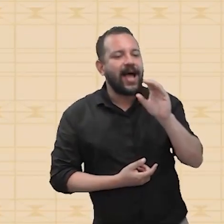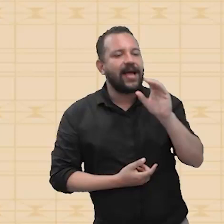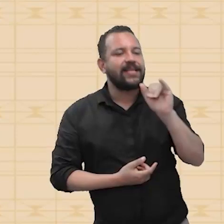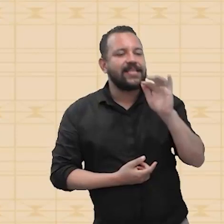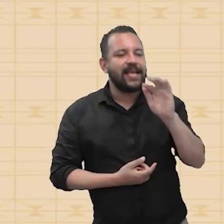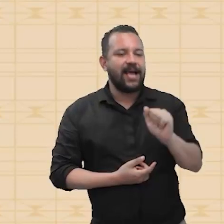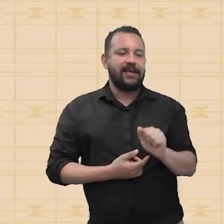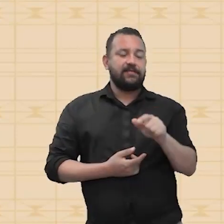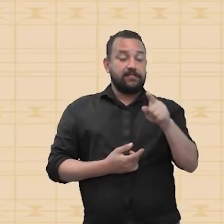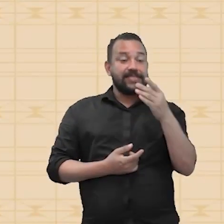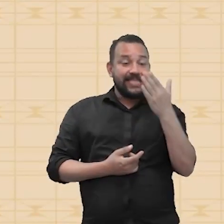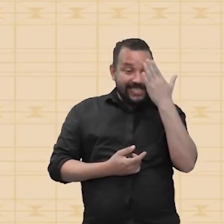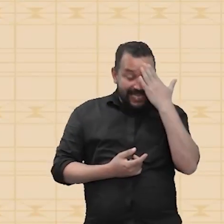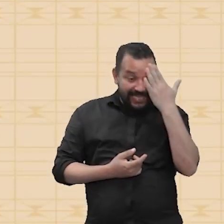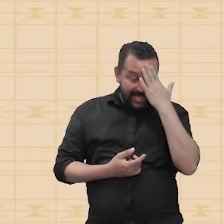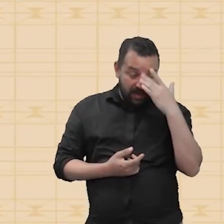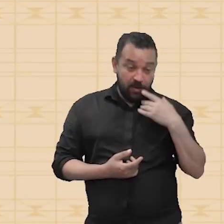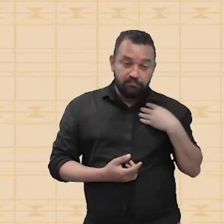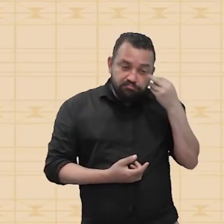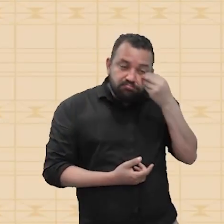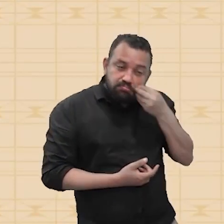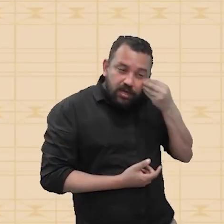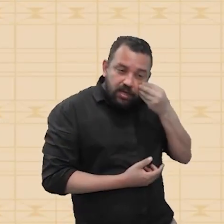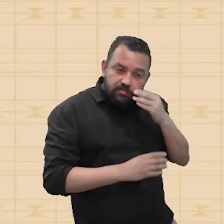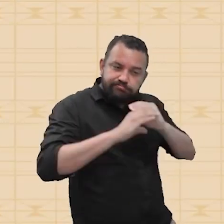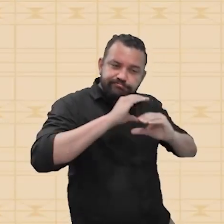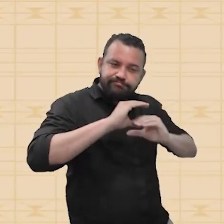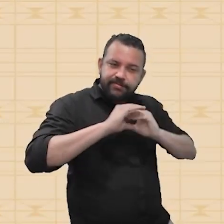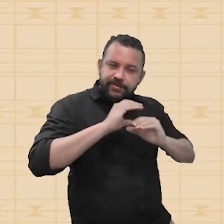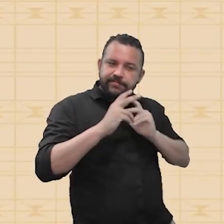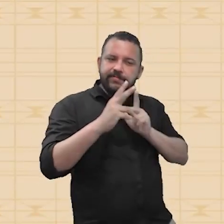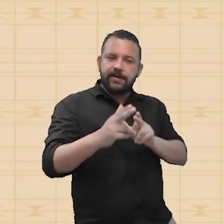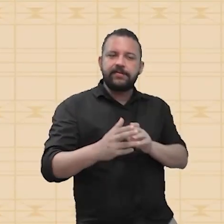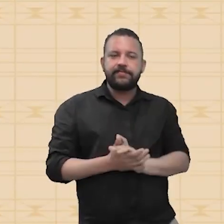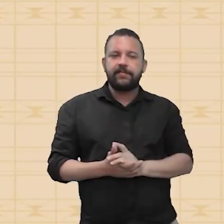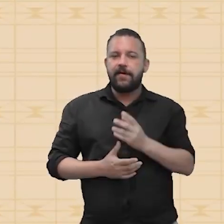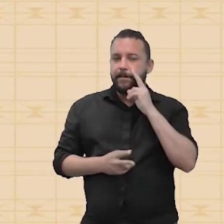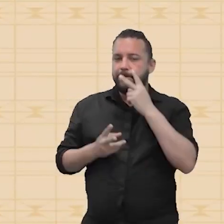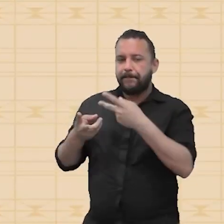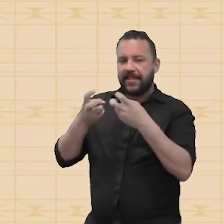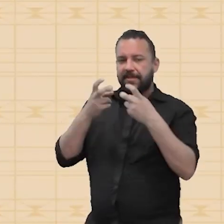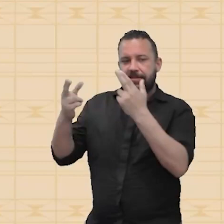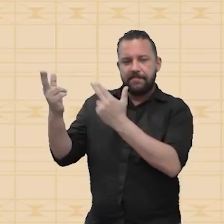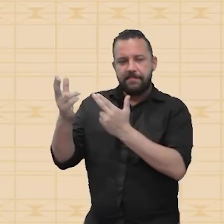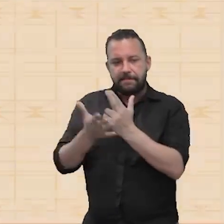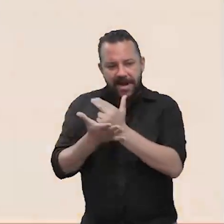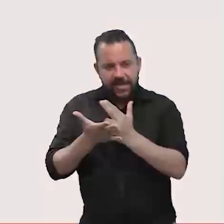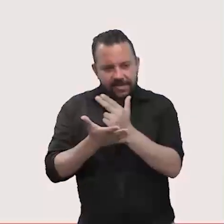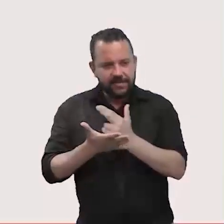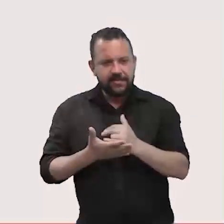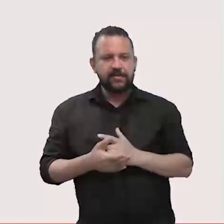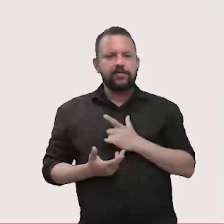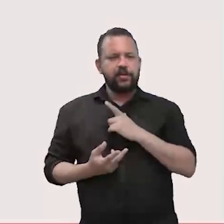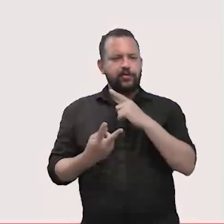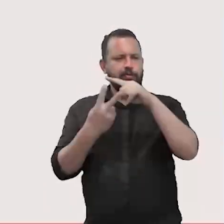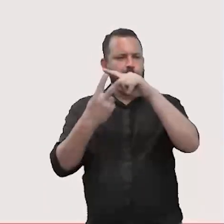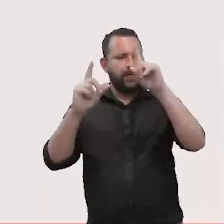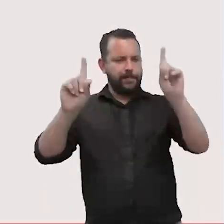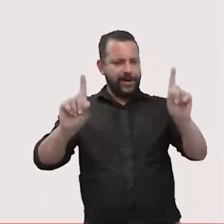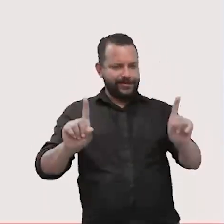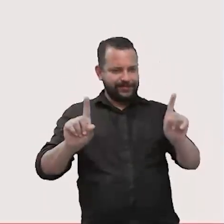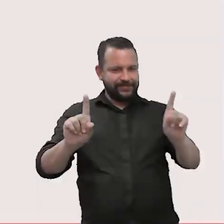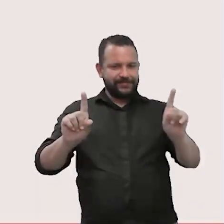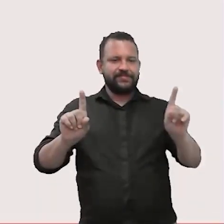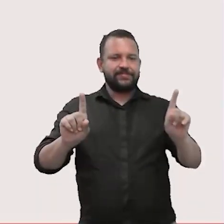você entendeu? Então eu estou testando o canal. A mesma coisa, dá uma olhada na imagem aí. Veja que existem duas pessoas aí,